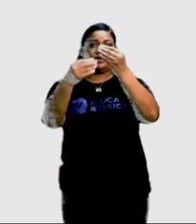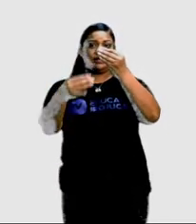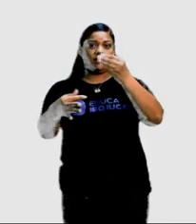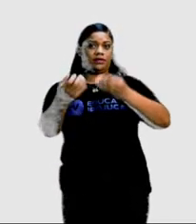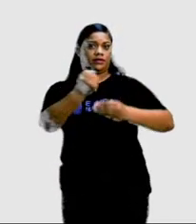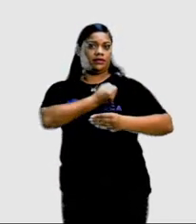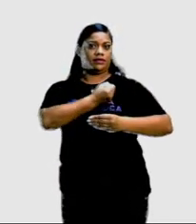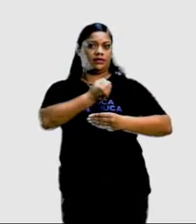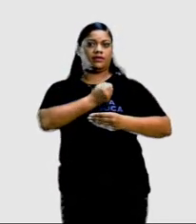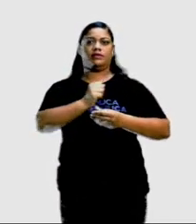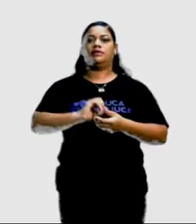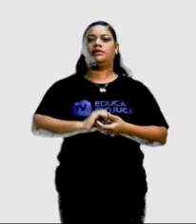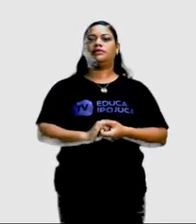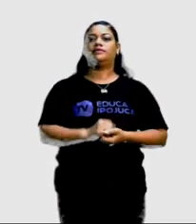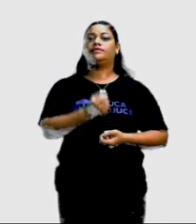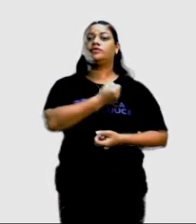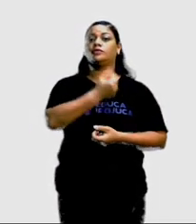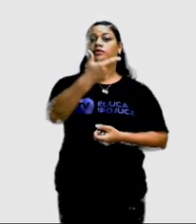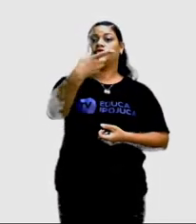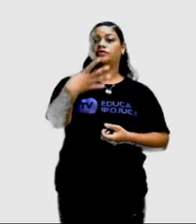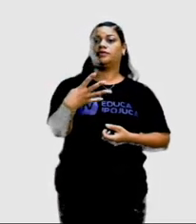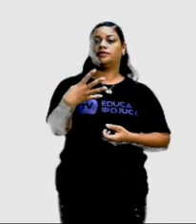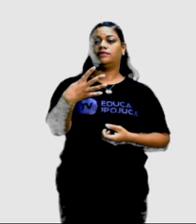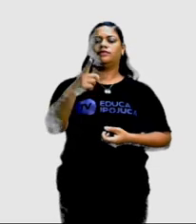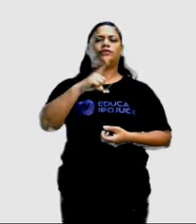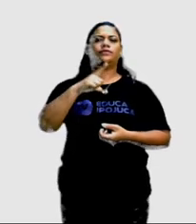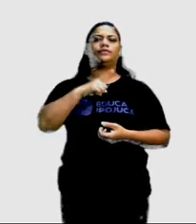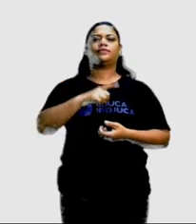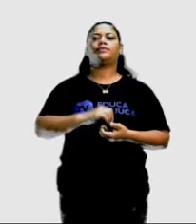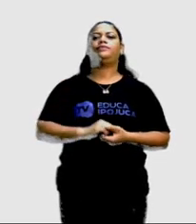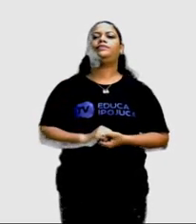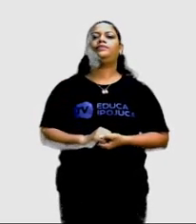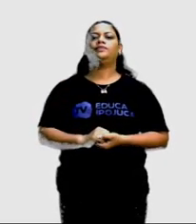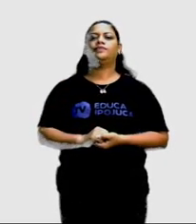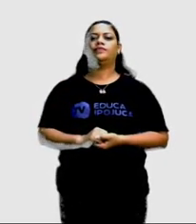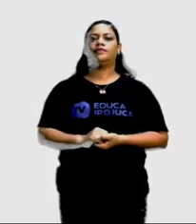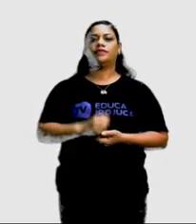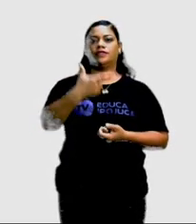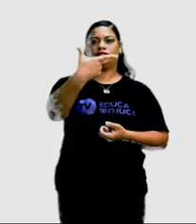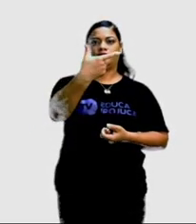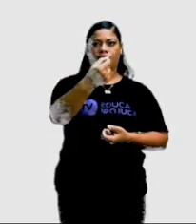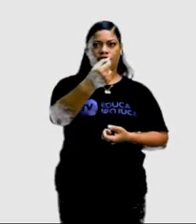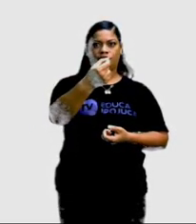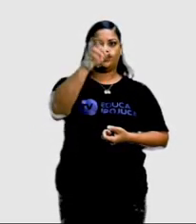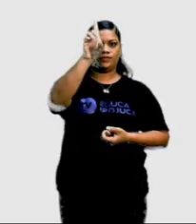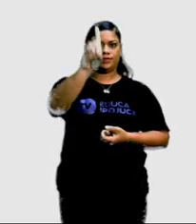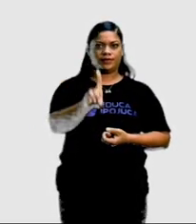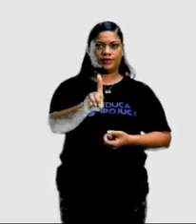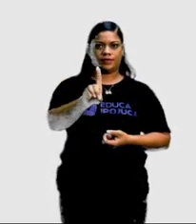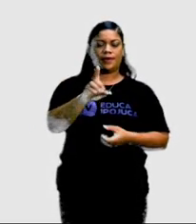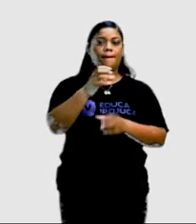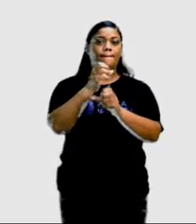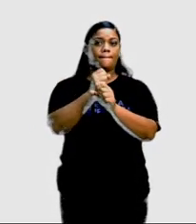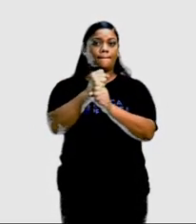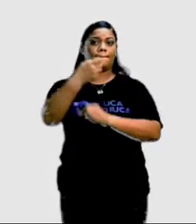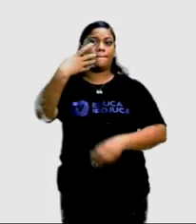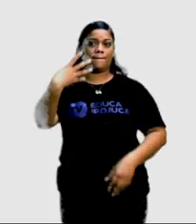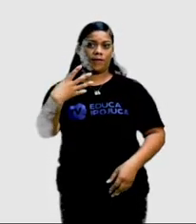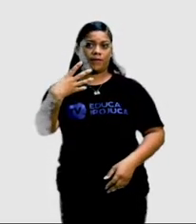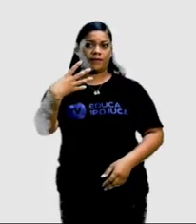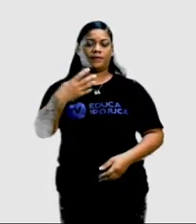números. Portanto, número 24, eu tenho 20 de dezena com mais